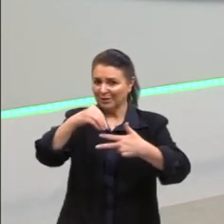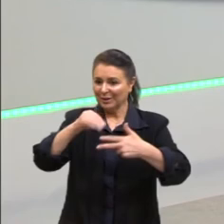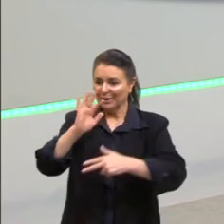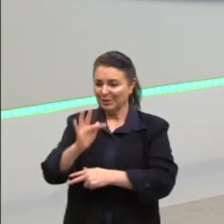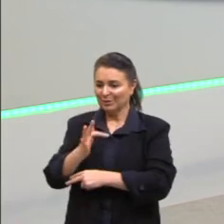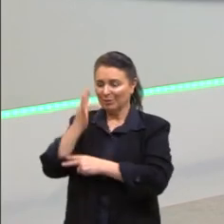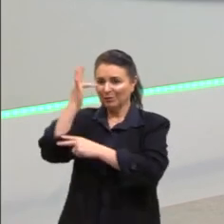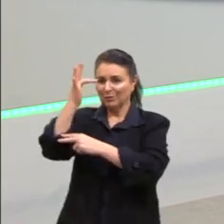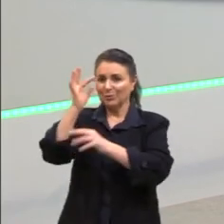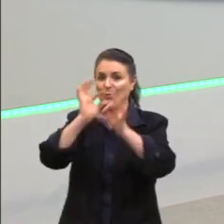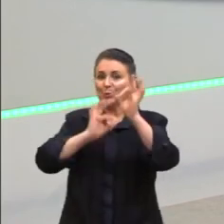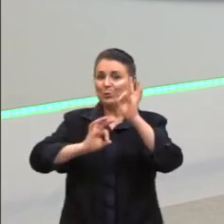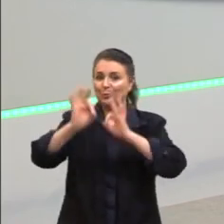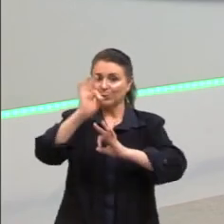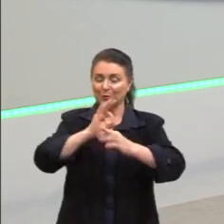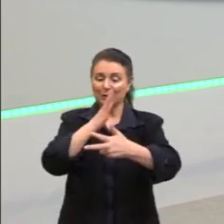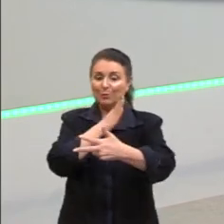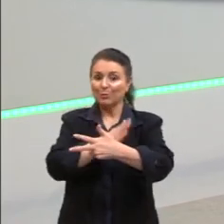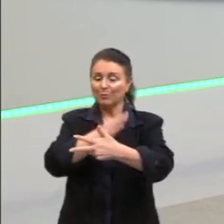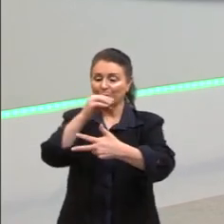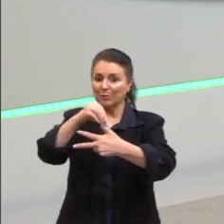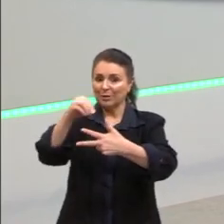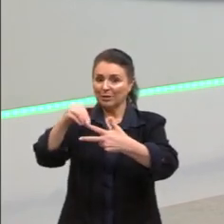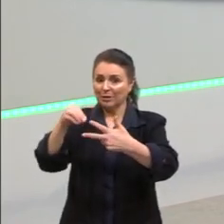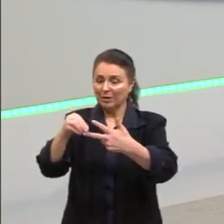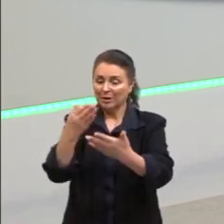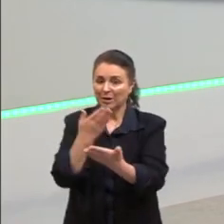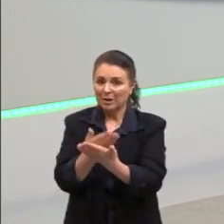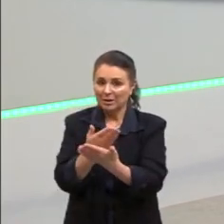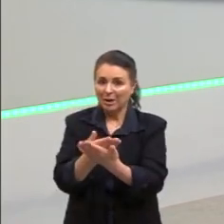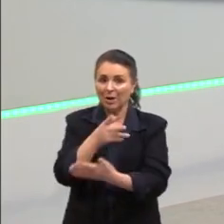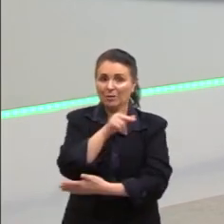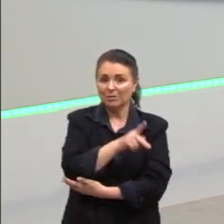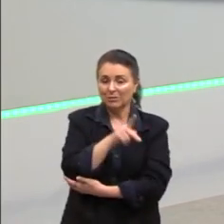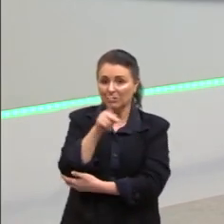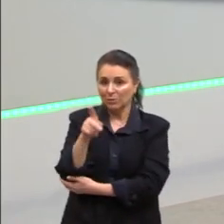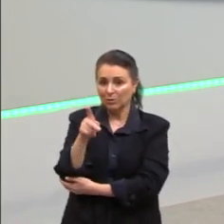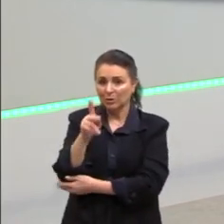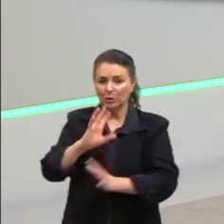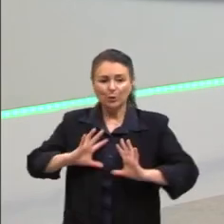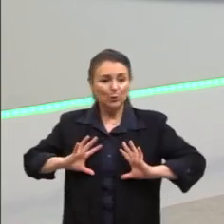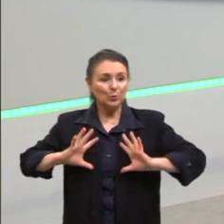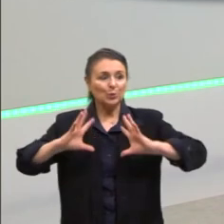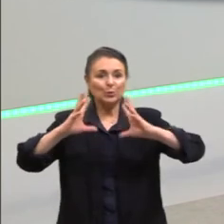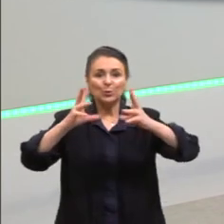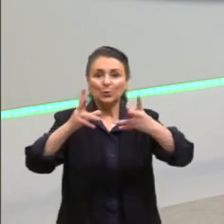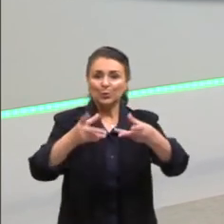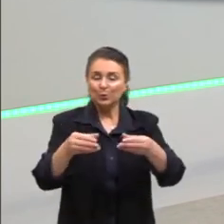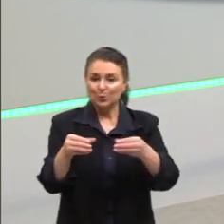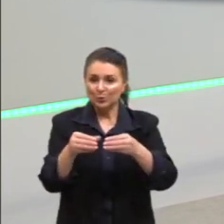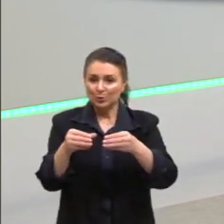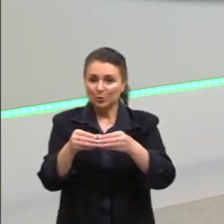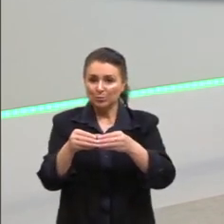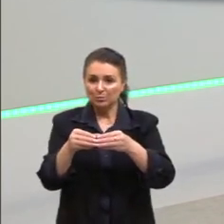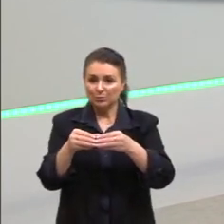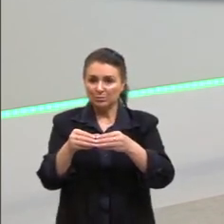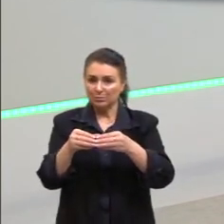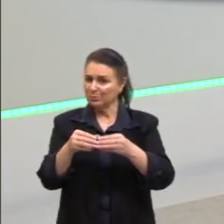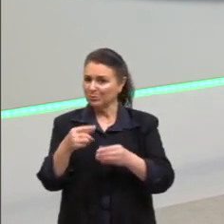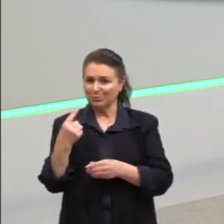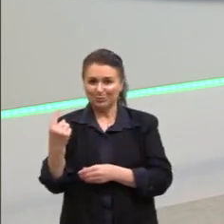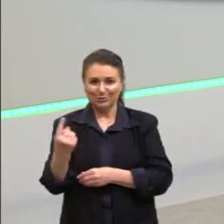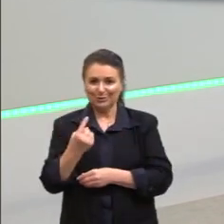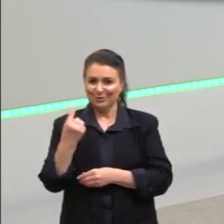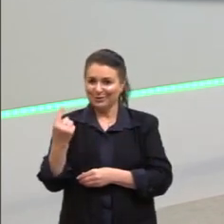O projeto pré-Enem, as aulas, os professores, toda a equipe que está envolvida, porque não somos só nós,